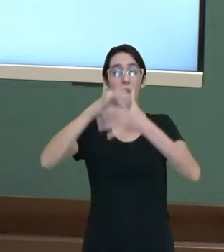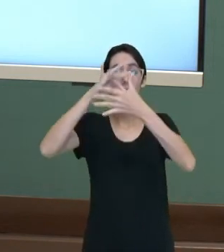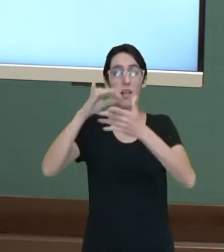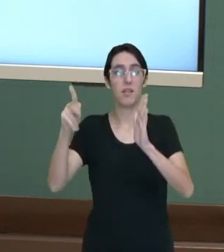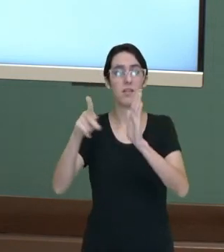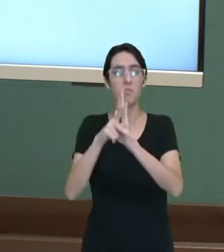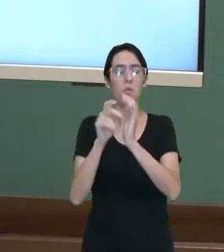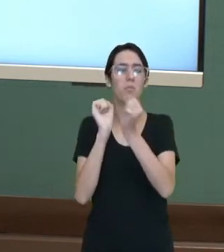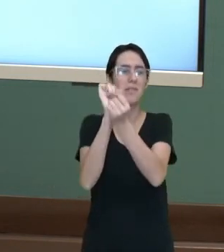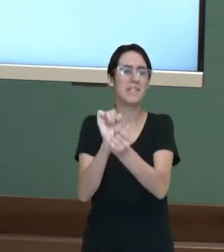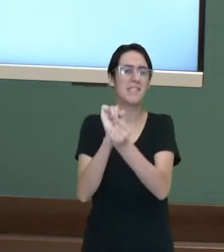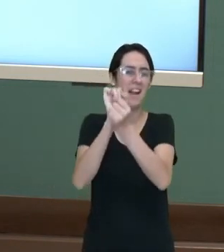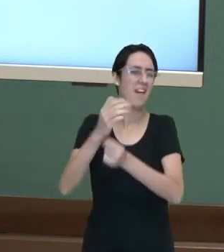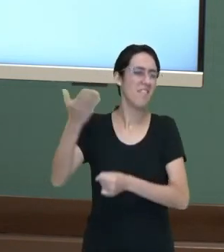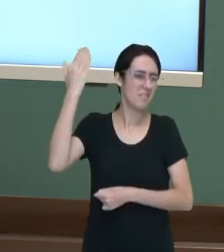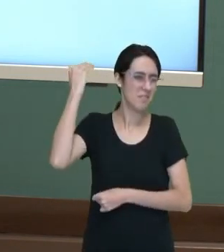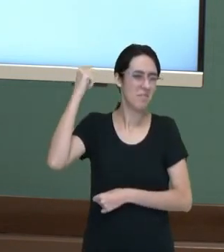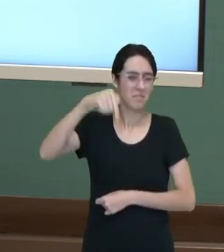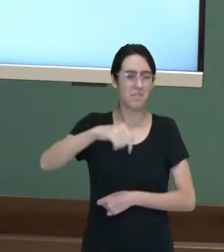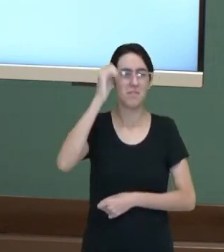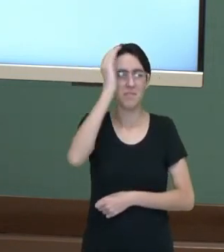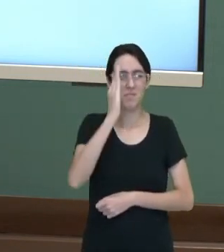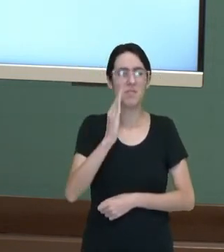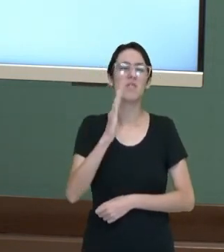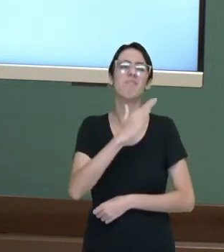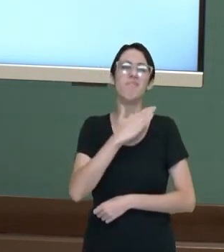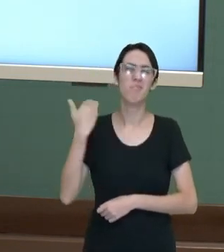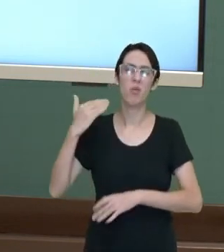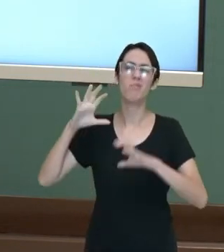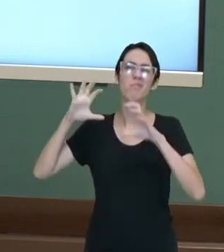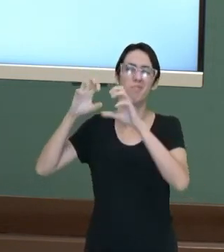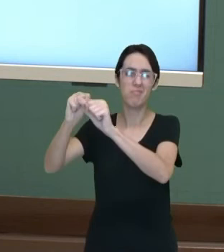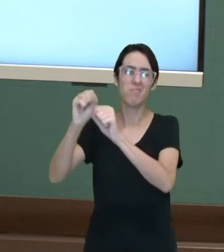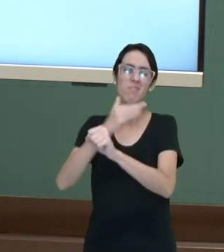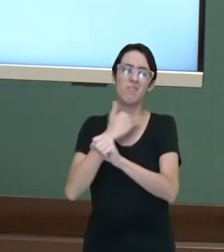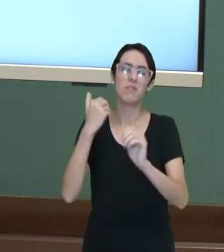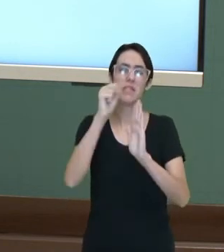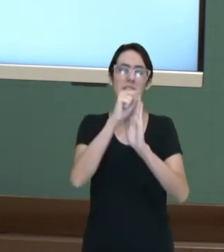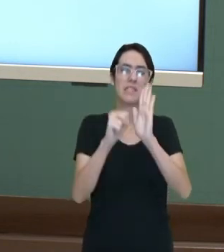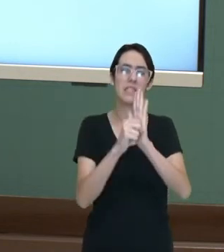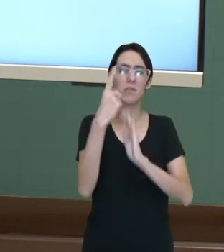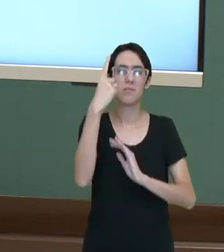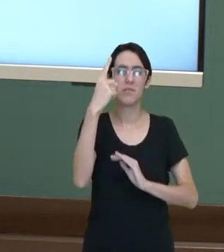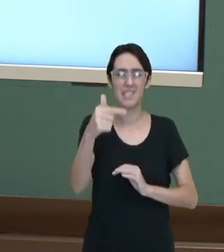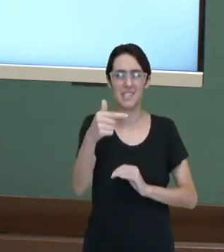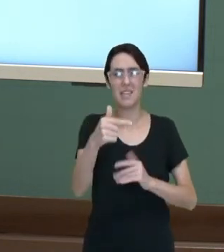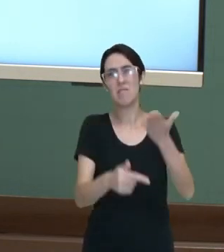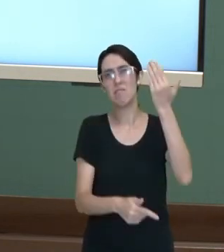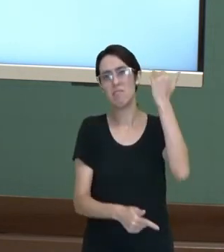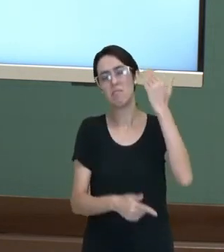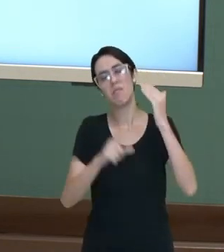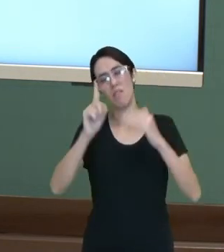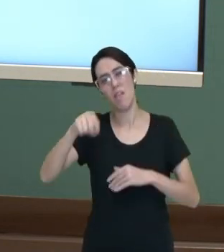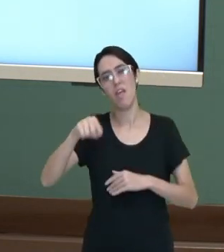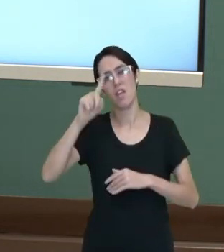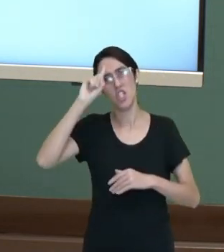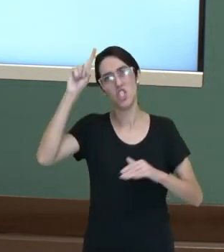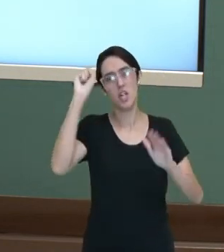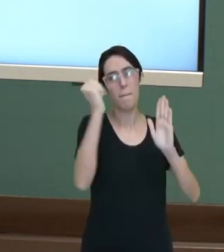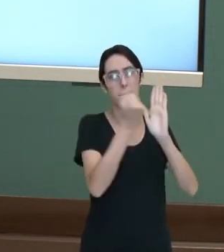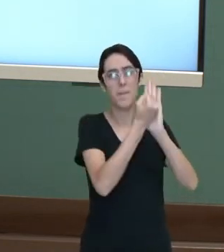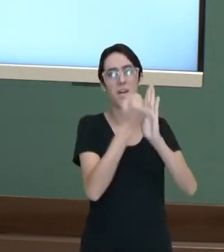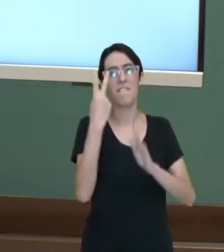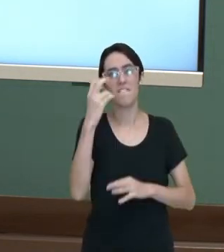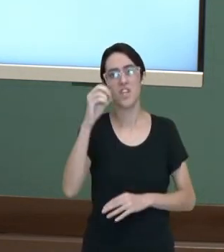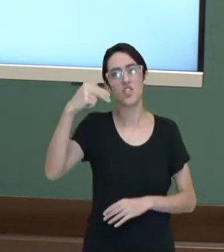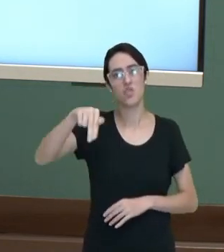dos escravos aqui no Brasil, foi executado lá no século 17. A gente tem o Dia da